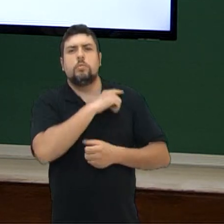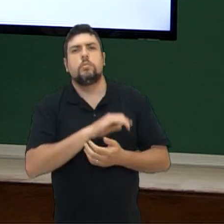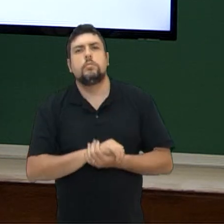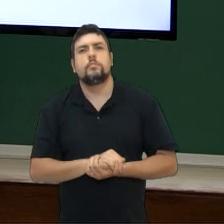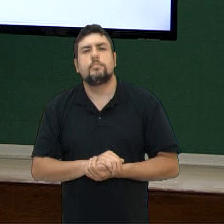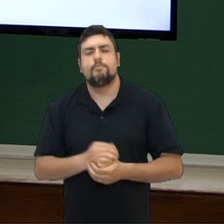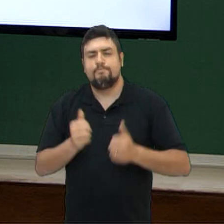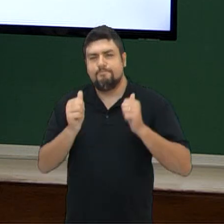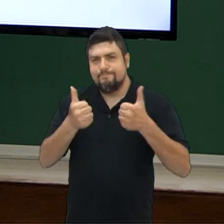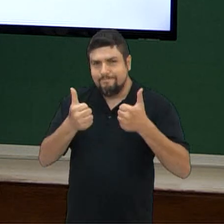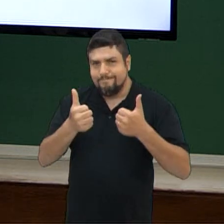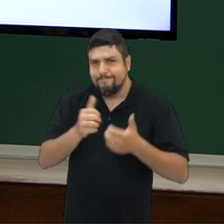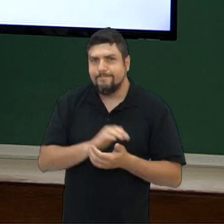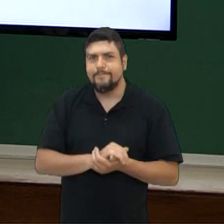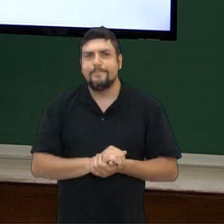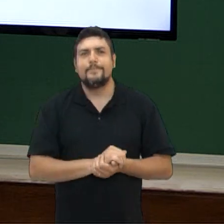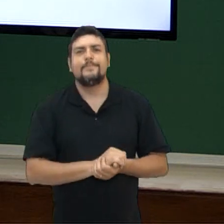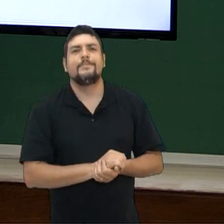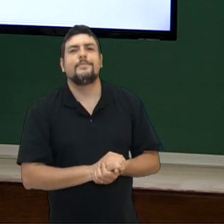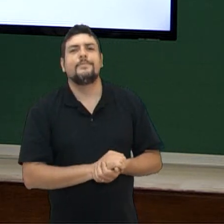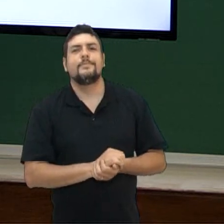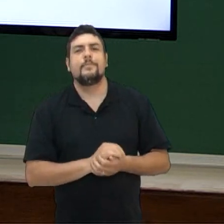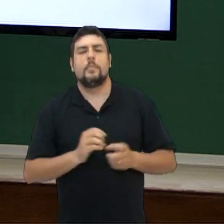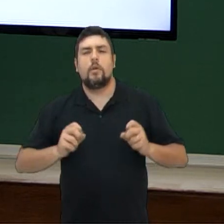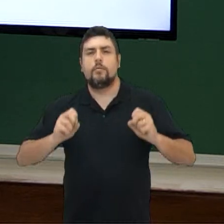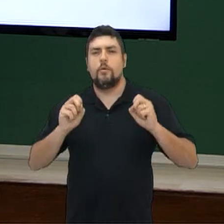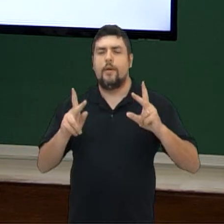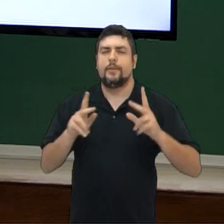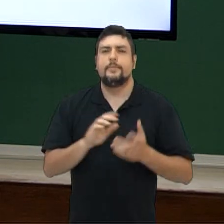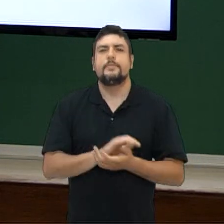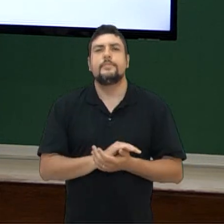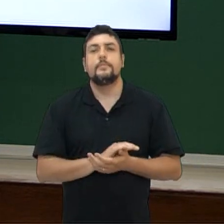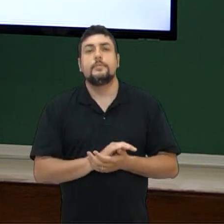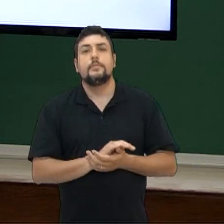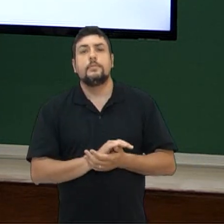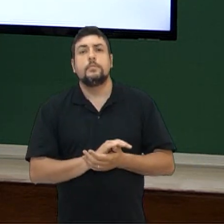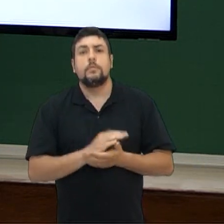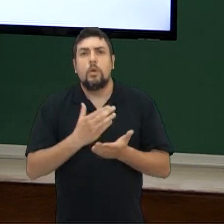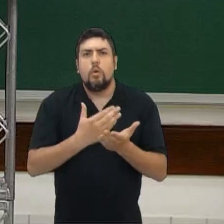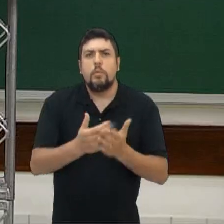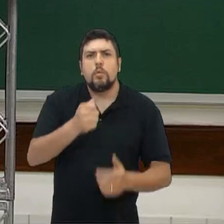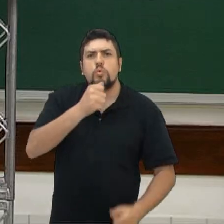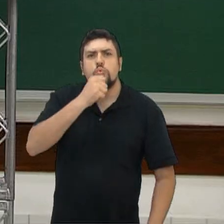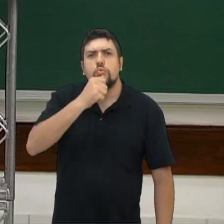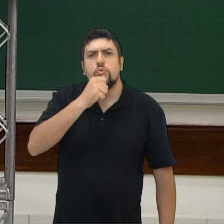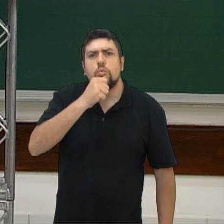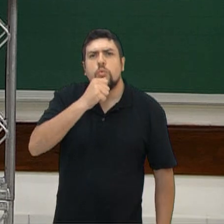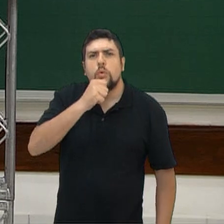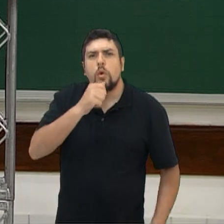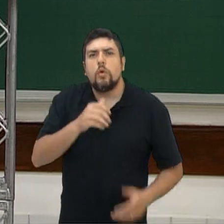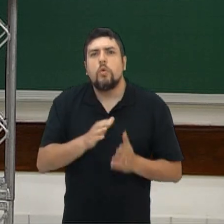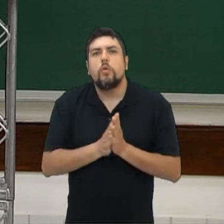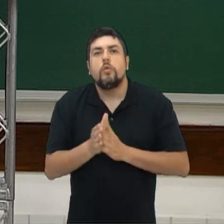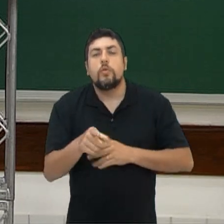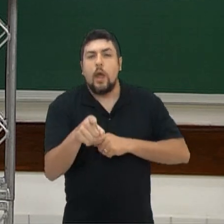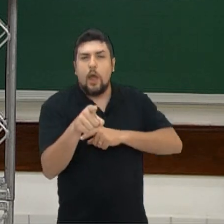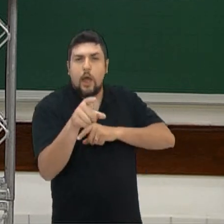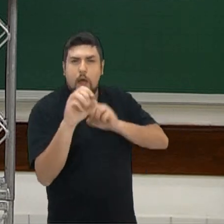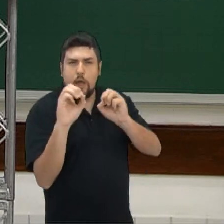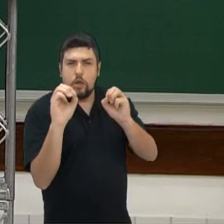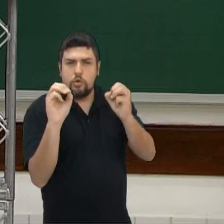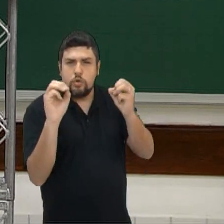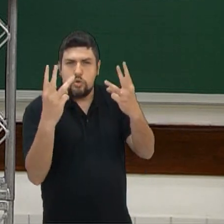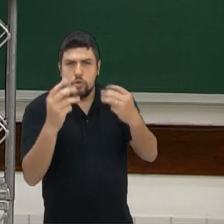ano, beleza? Show de bola? Maravilha, então. A gente não deu start, né? Diga show daí, eu digo show